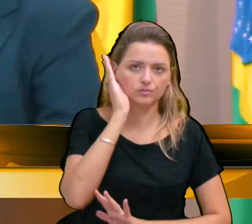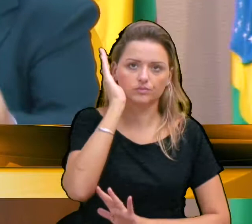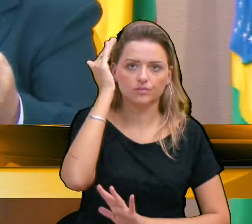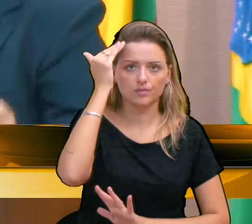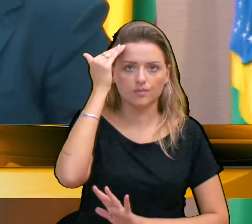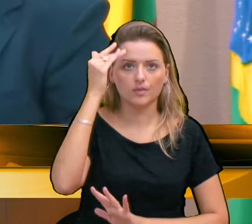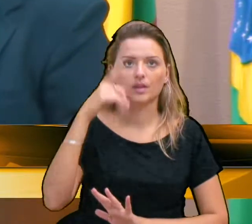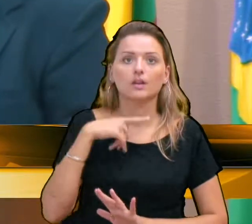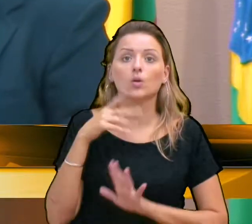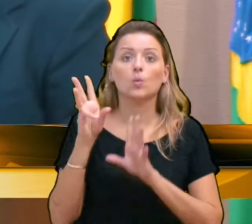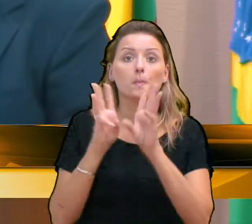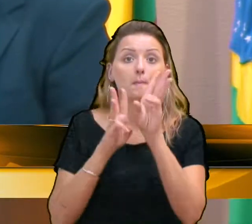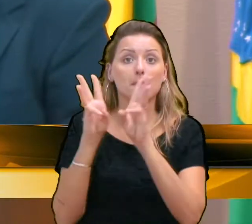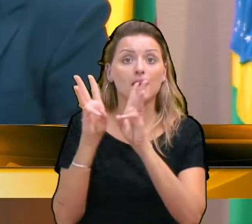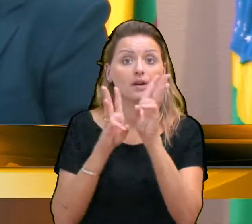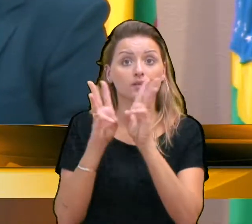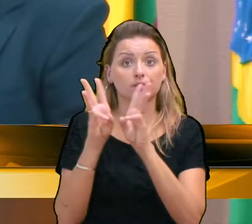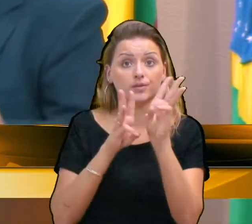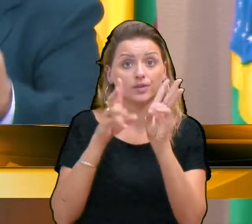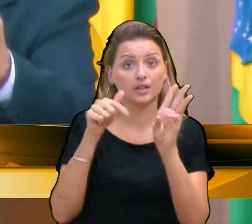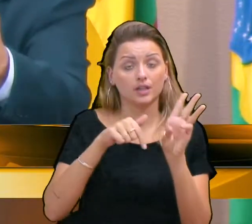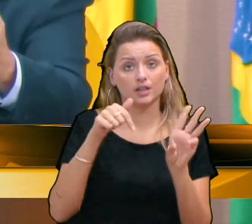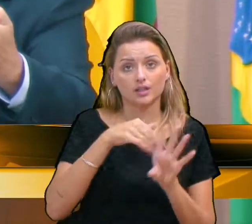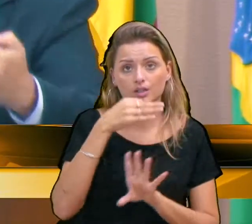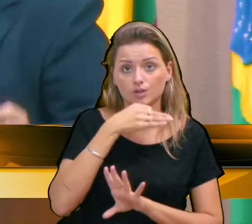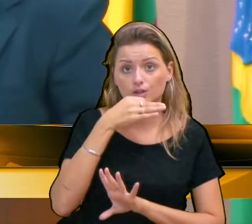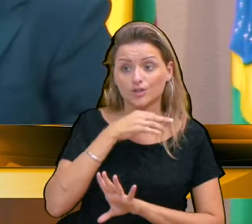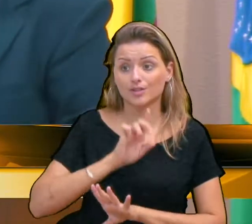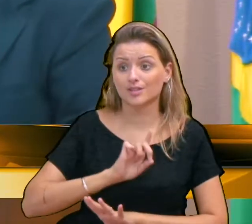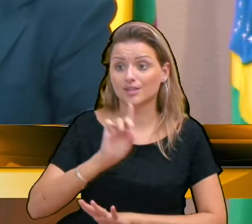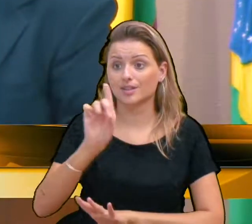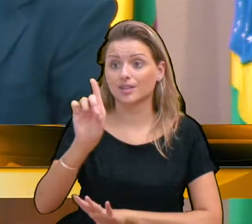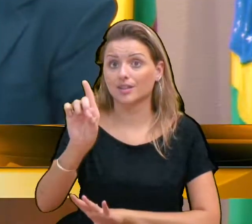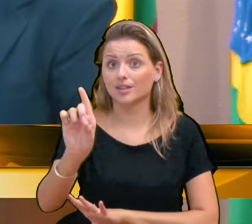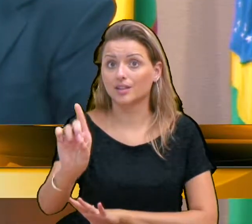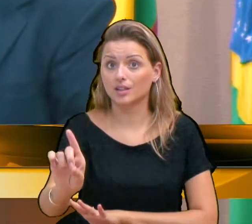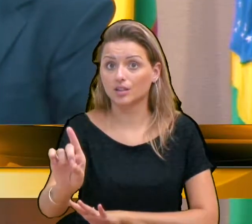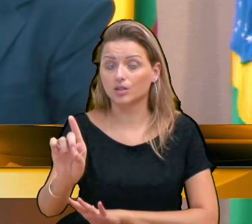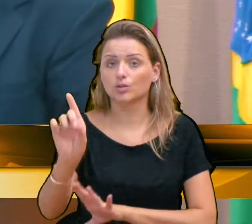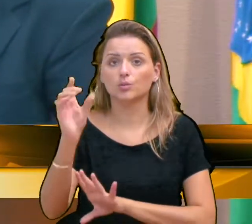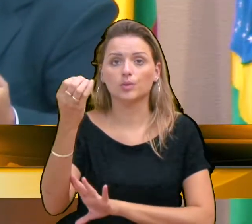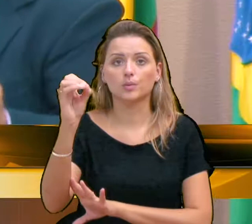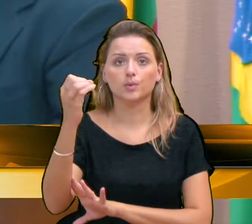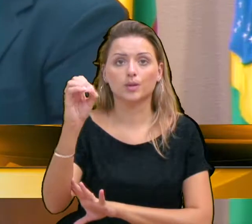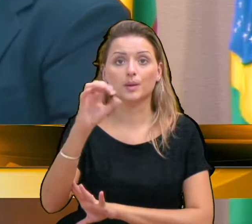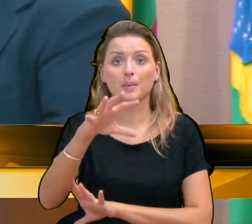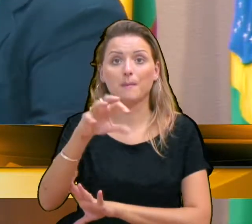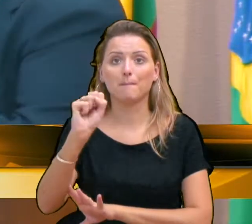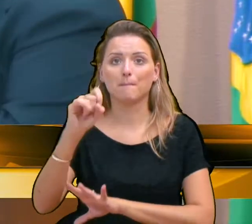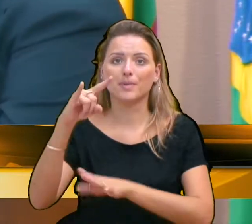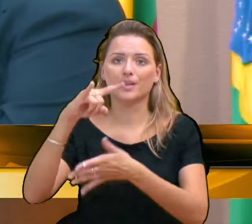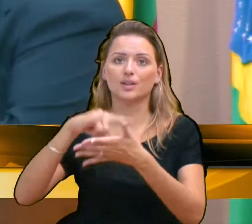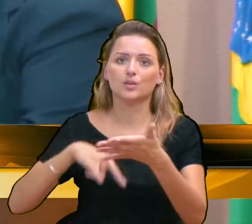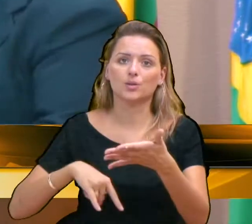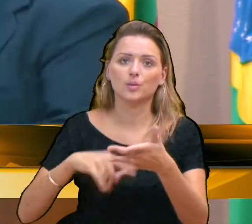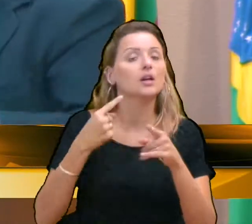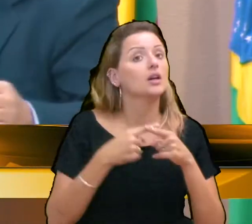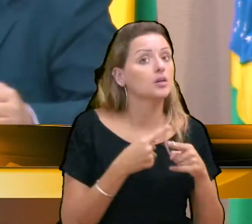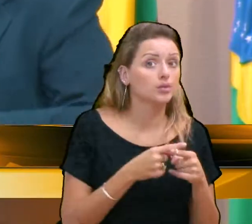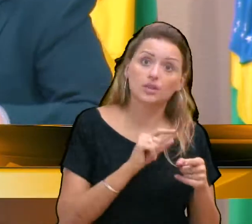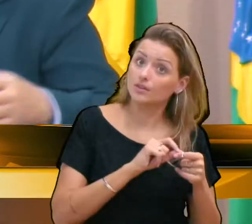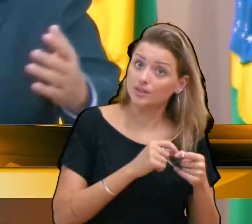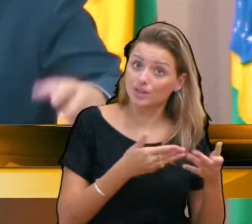está saindo uma van de Caxias indo para Porto Alegre para pegar o certificado. Porque antes, eles fariam onde?